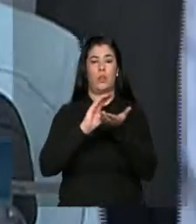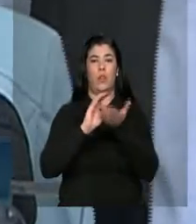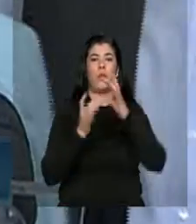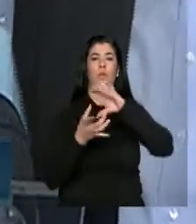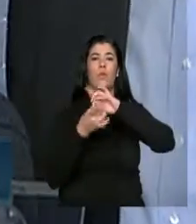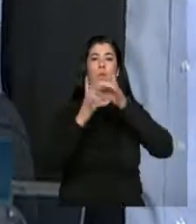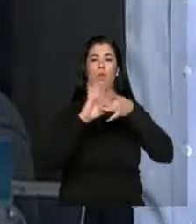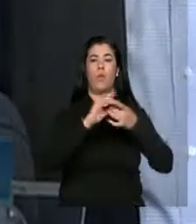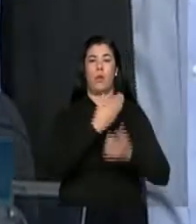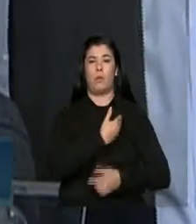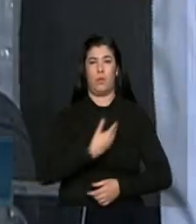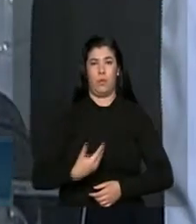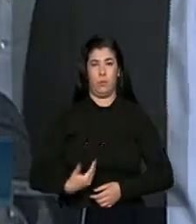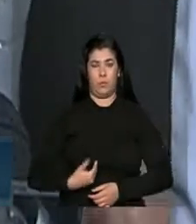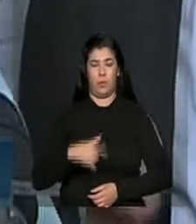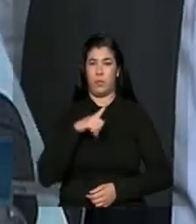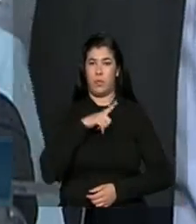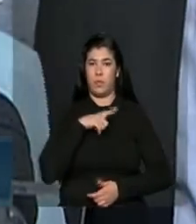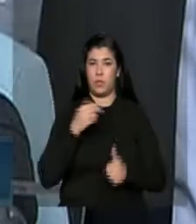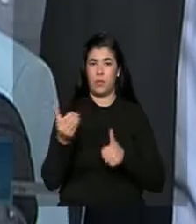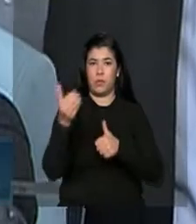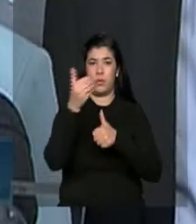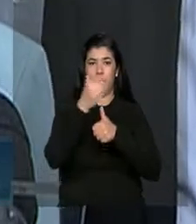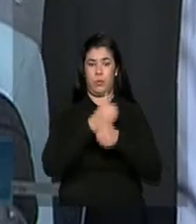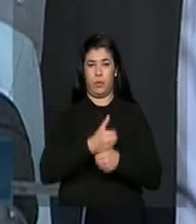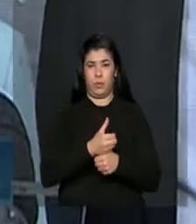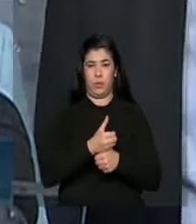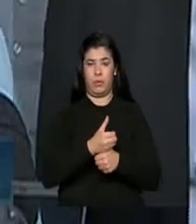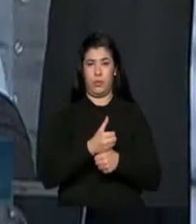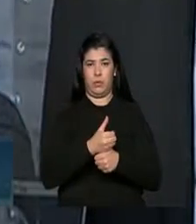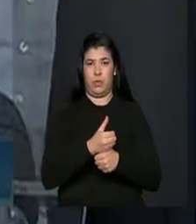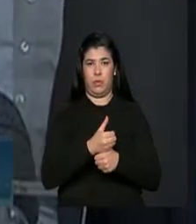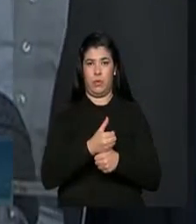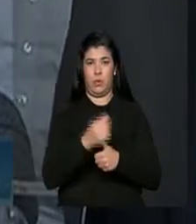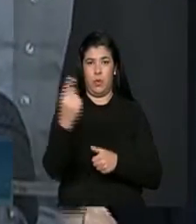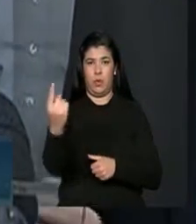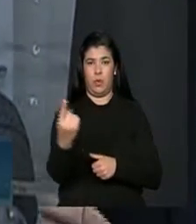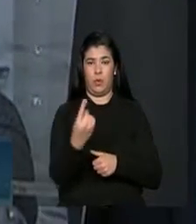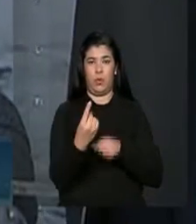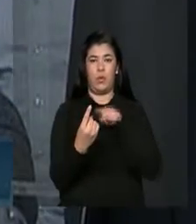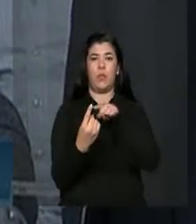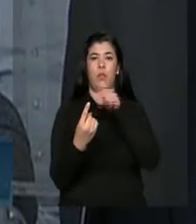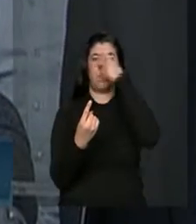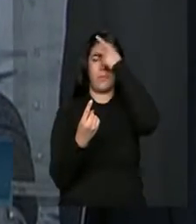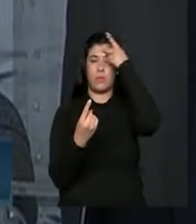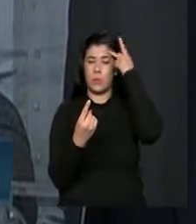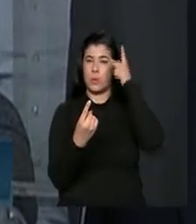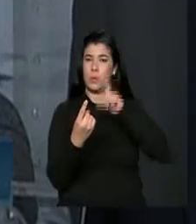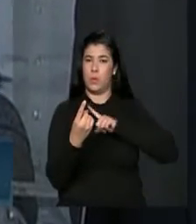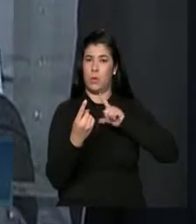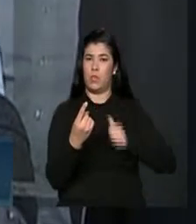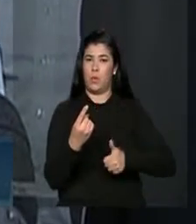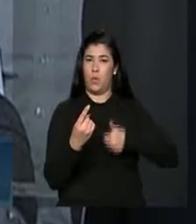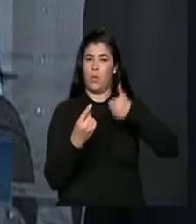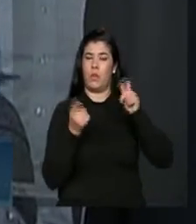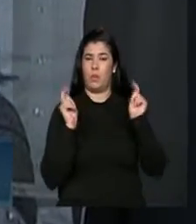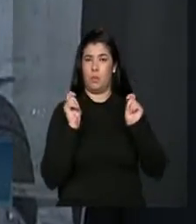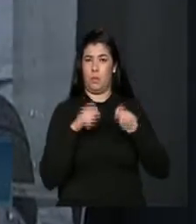Olímpico. Nós estamos indicando uma pessoa de altíssima qualidade,